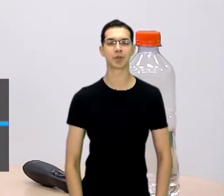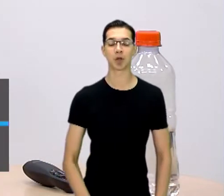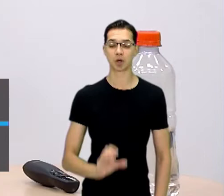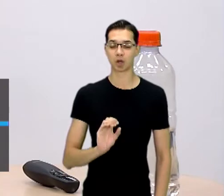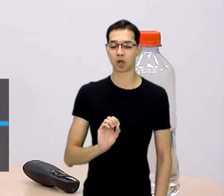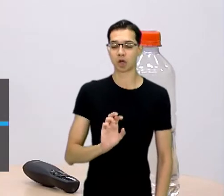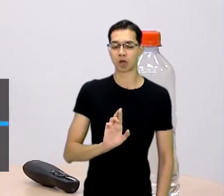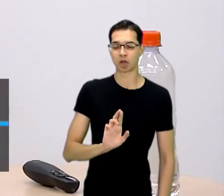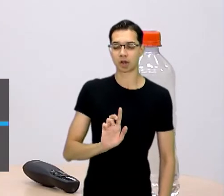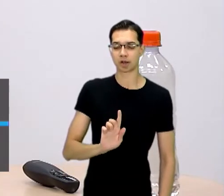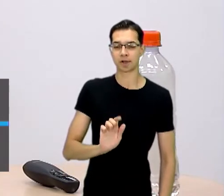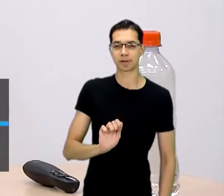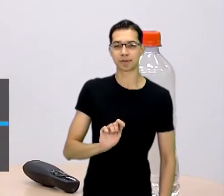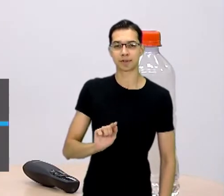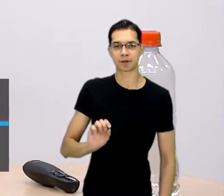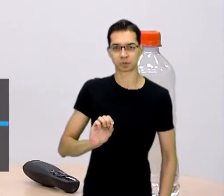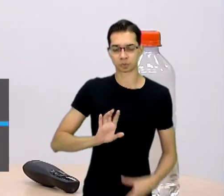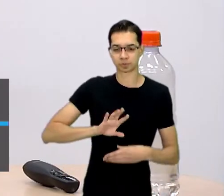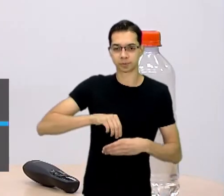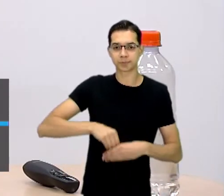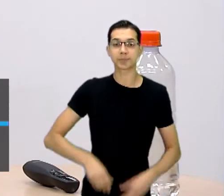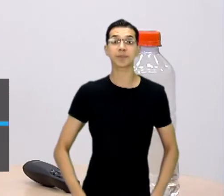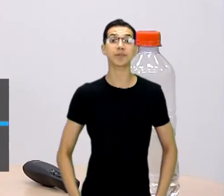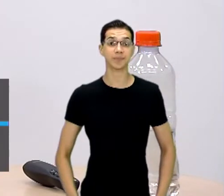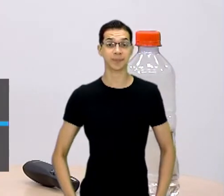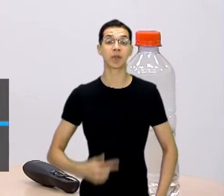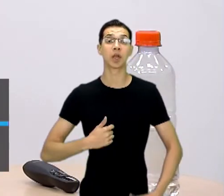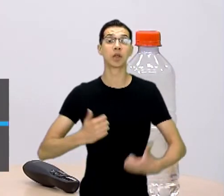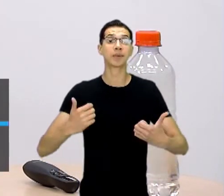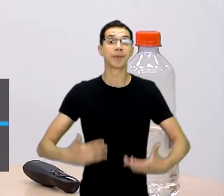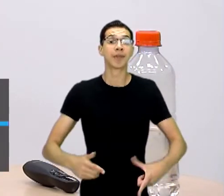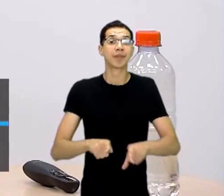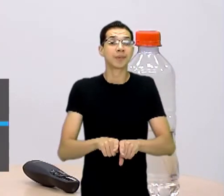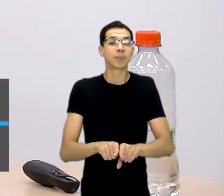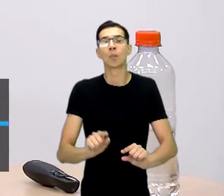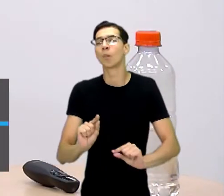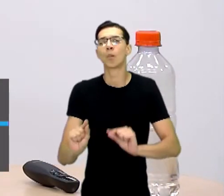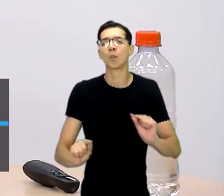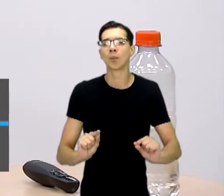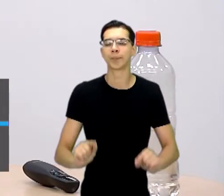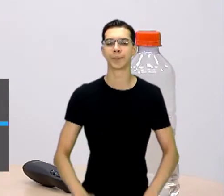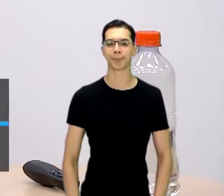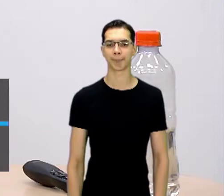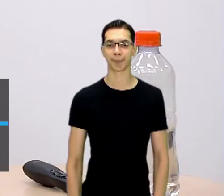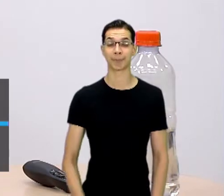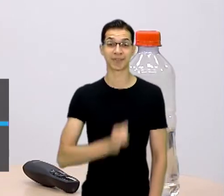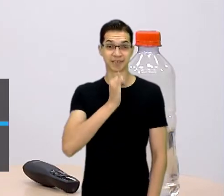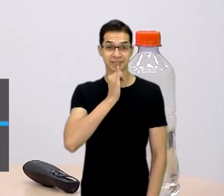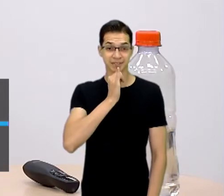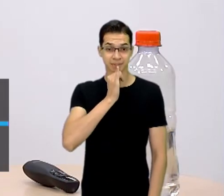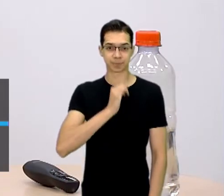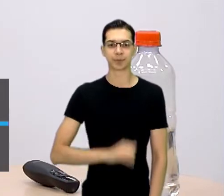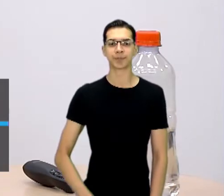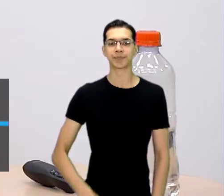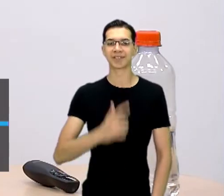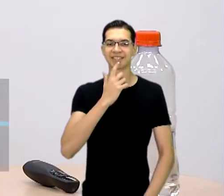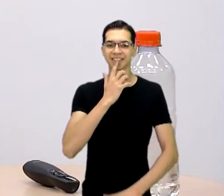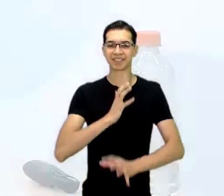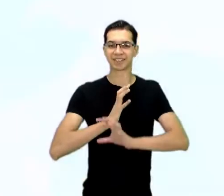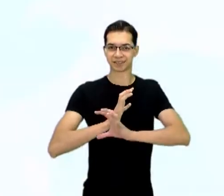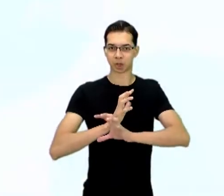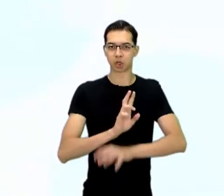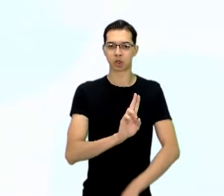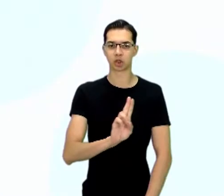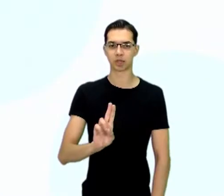esse esqueleto, ele pode ser dividido, digamos assim, de duas formas, né? Ele é um esqueleto